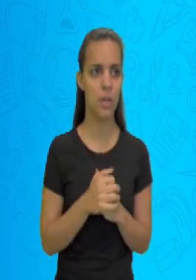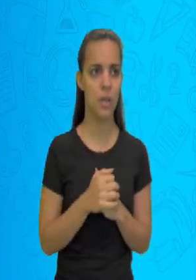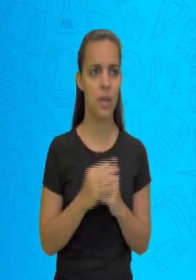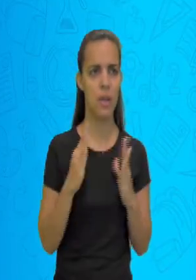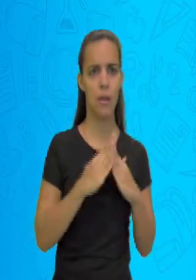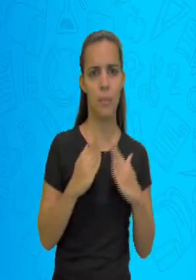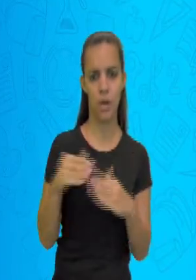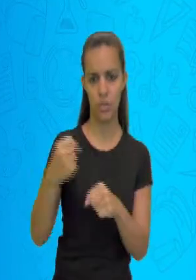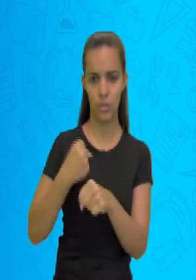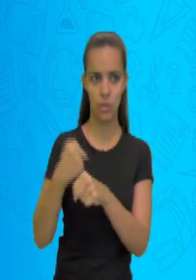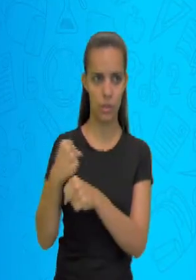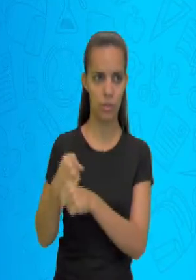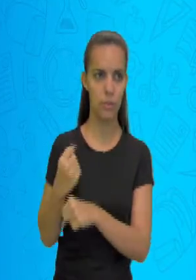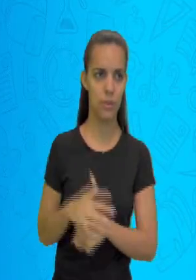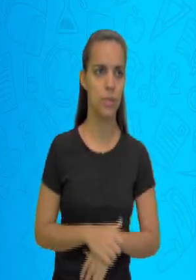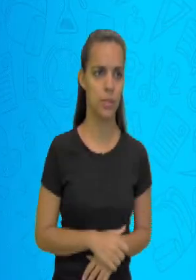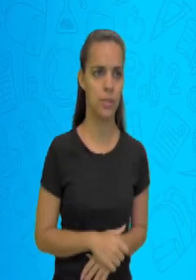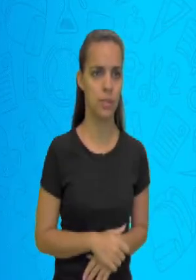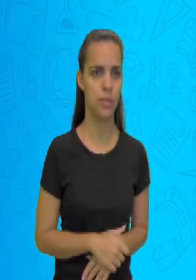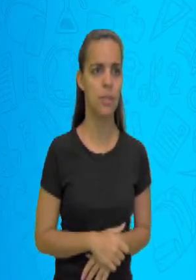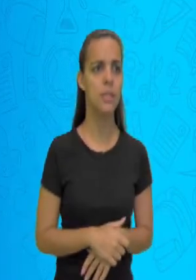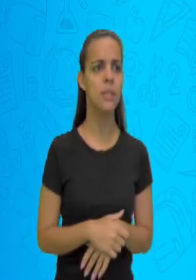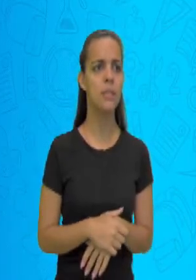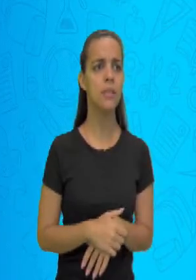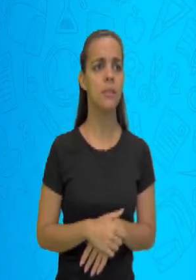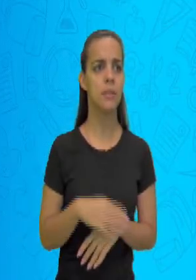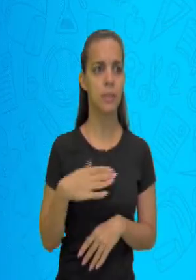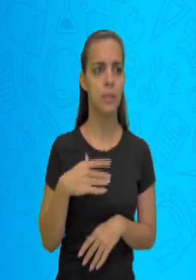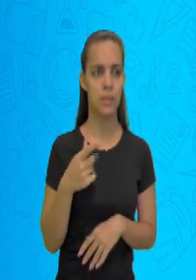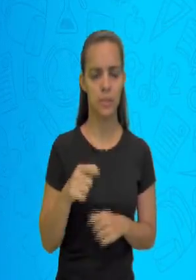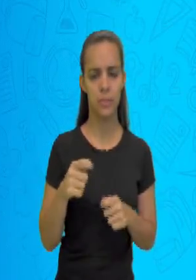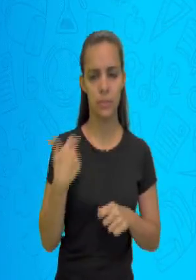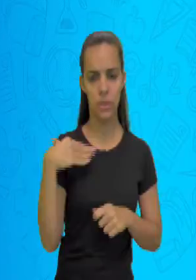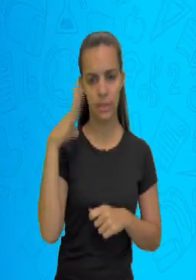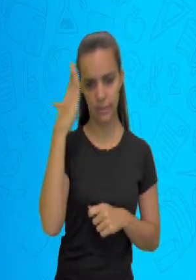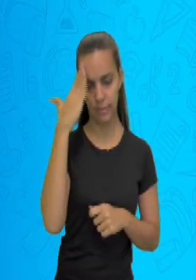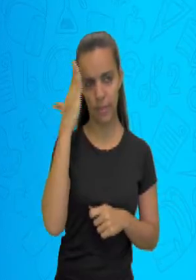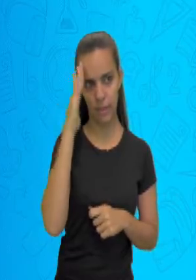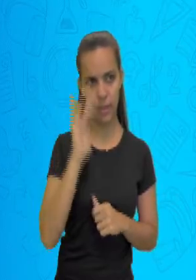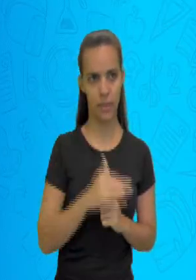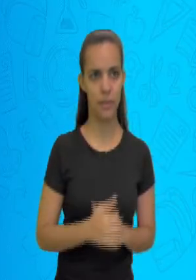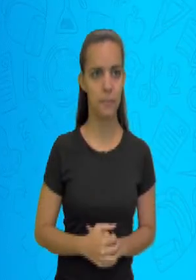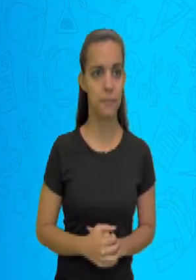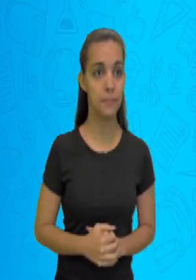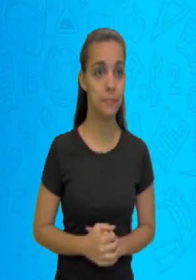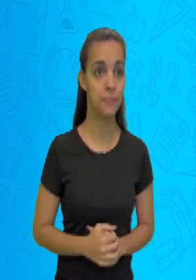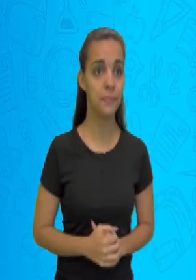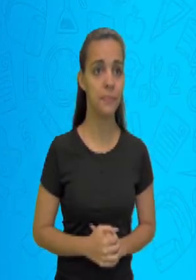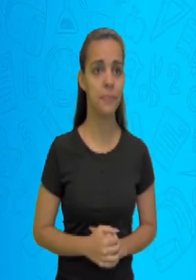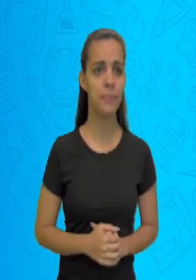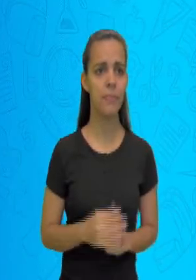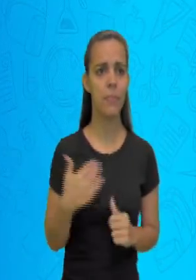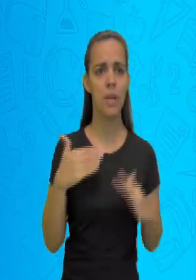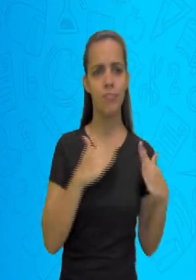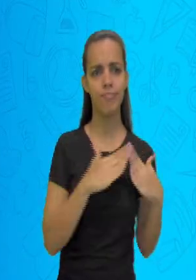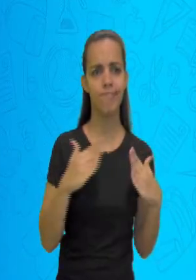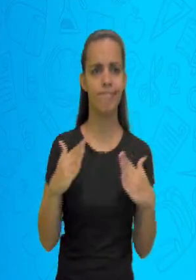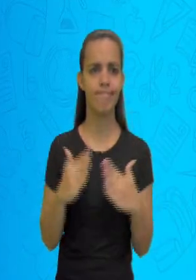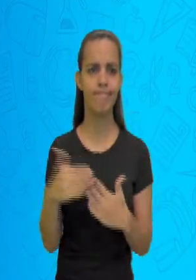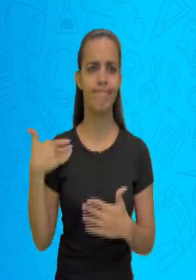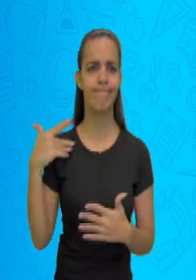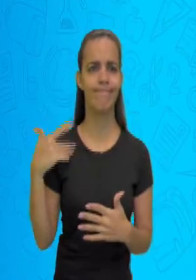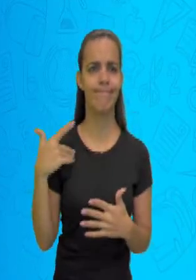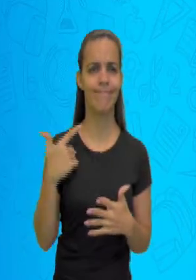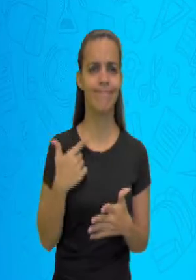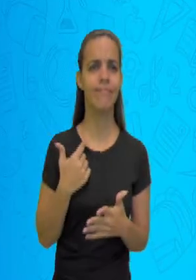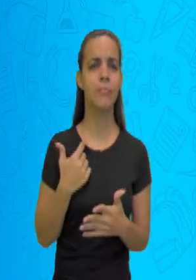a construção de uma moradia tem na nossa vida. Então vamos lá. As moradias são